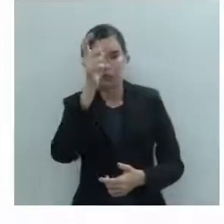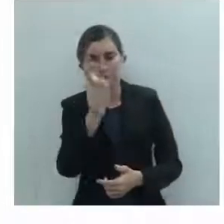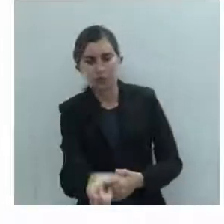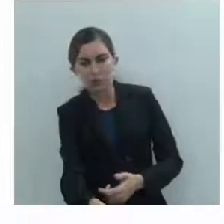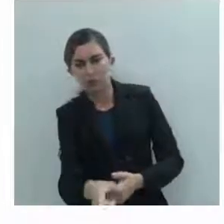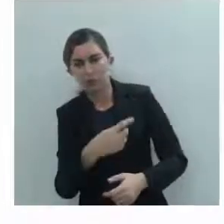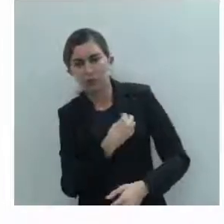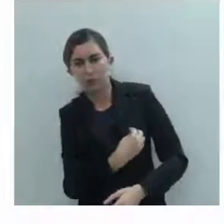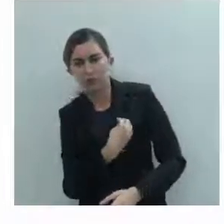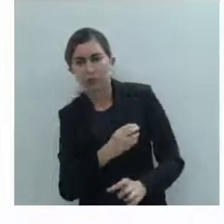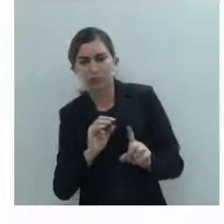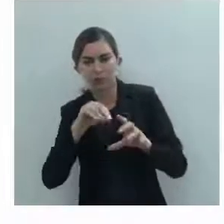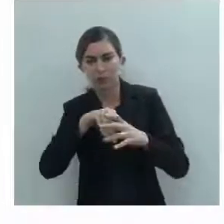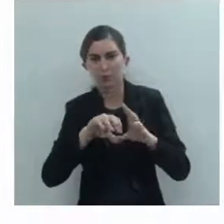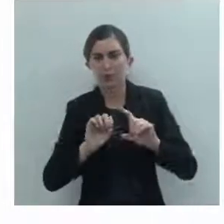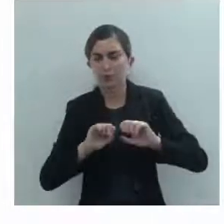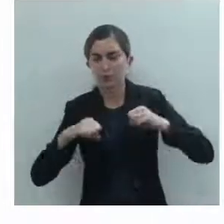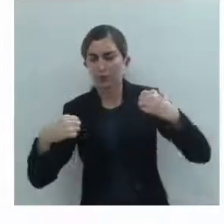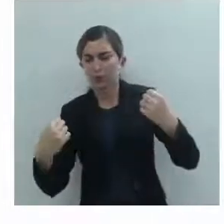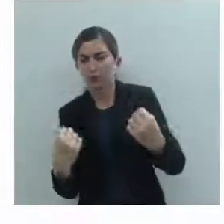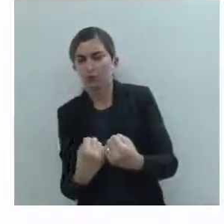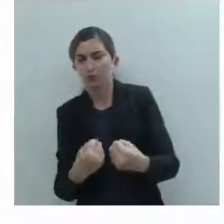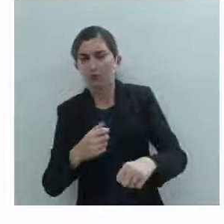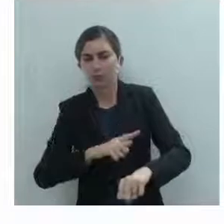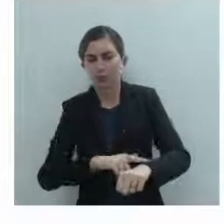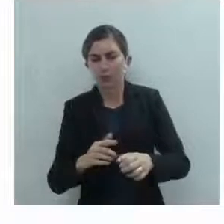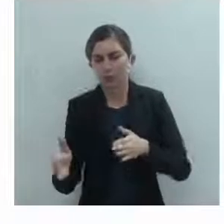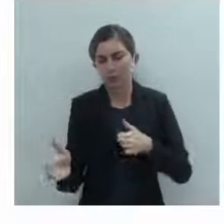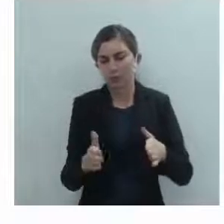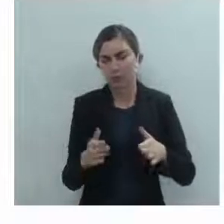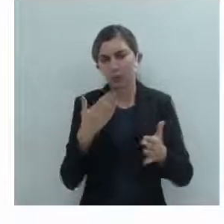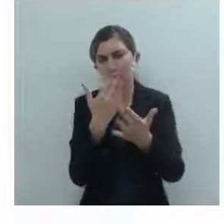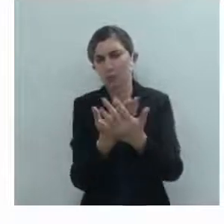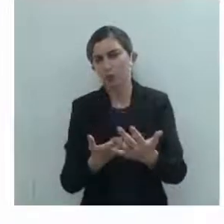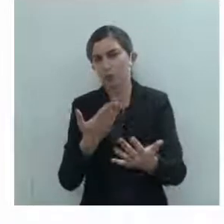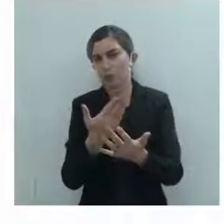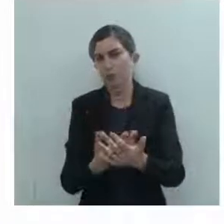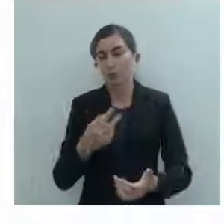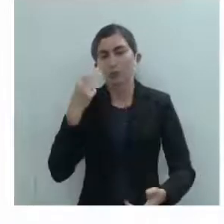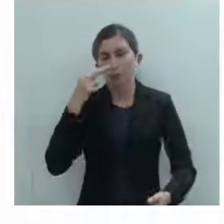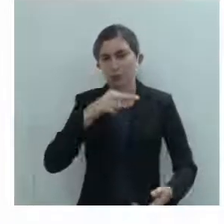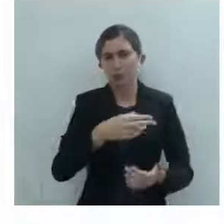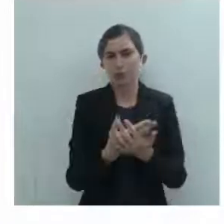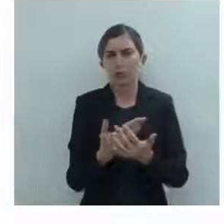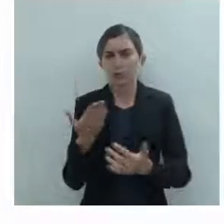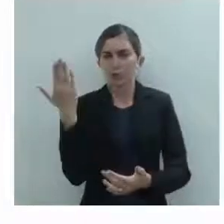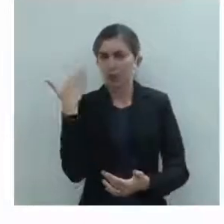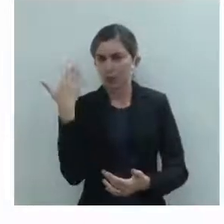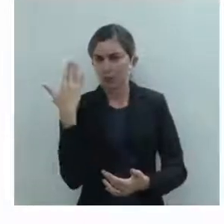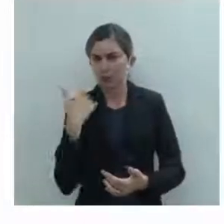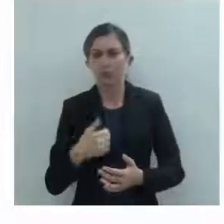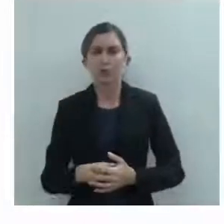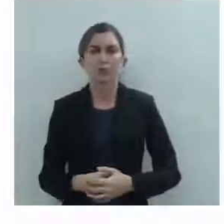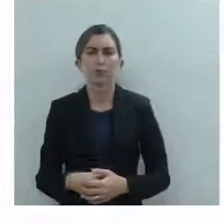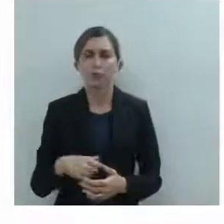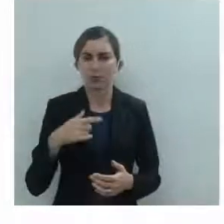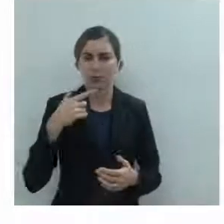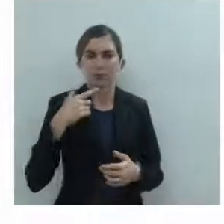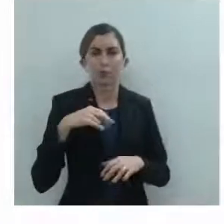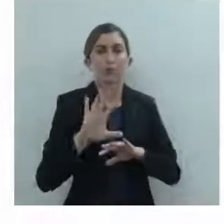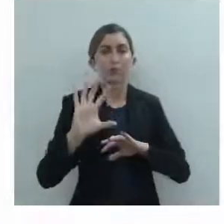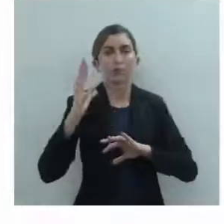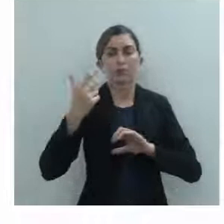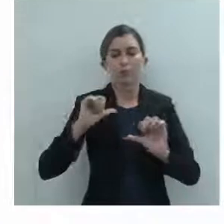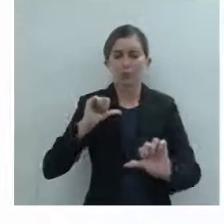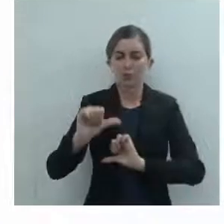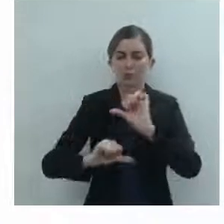sua vivência sociedade através do tempo a gente viu isso na aula passada os quais provocam as